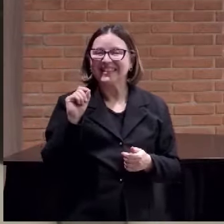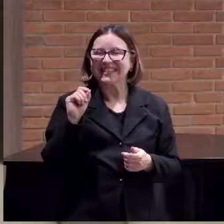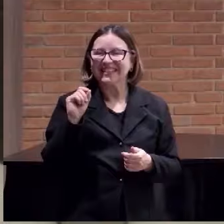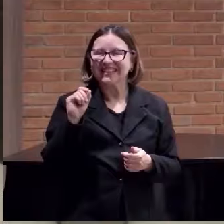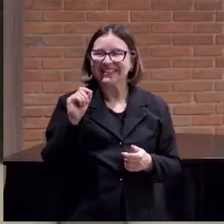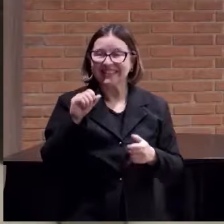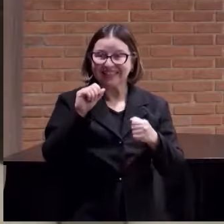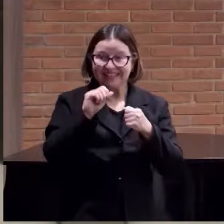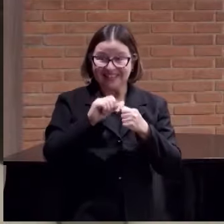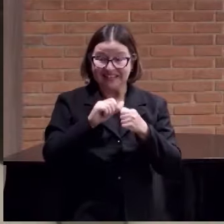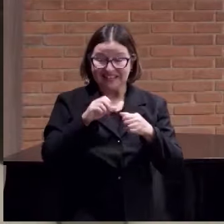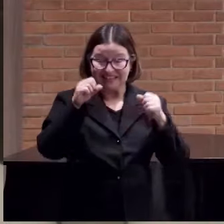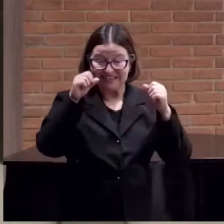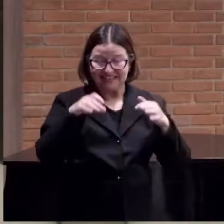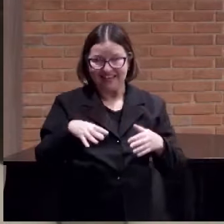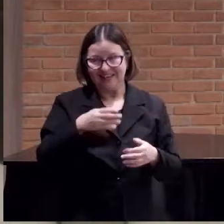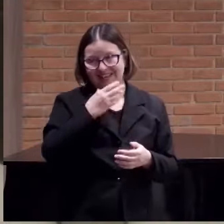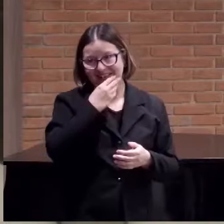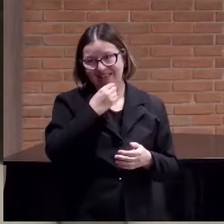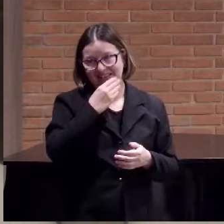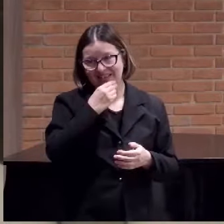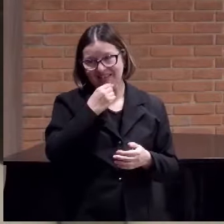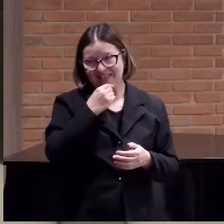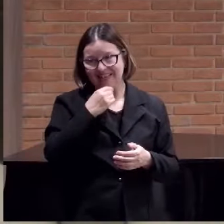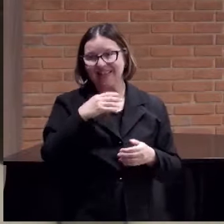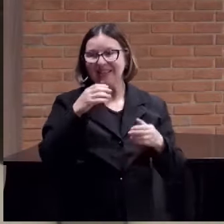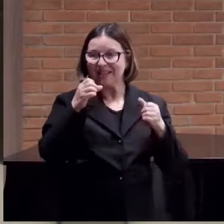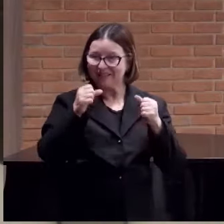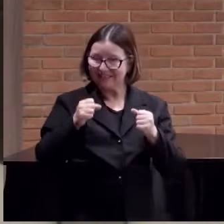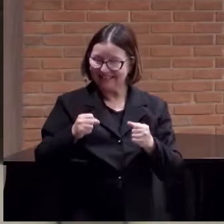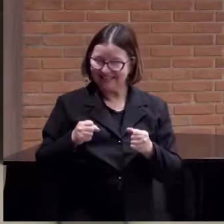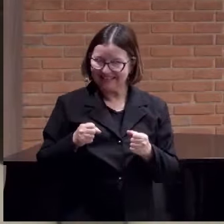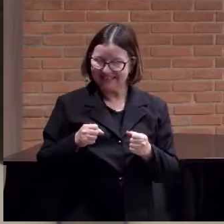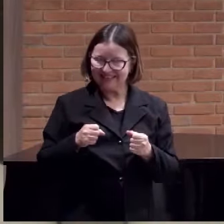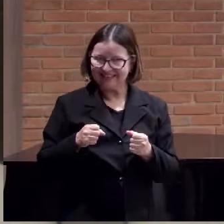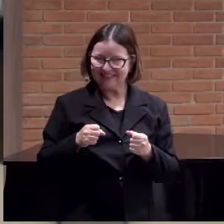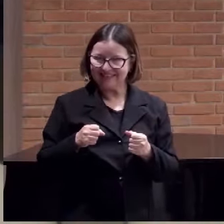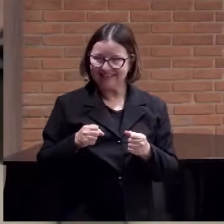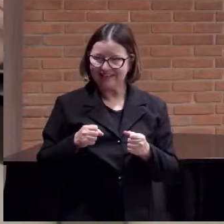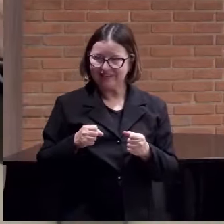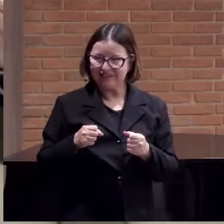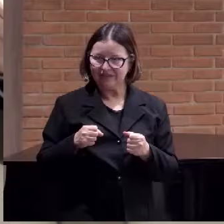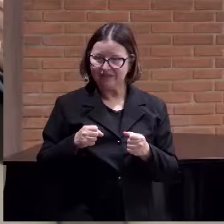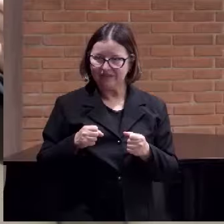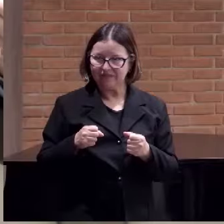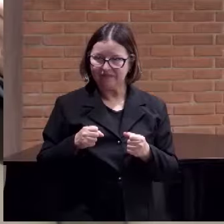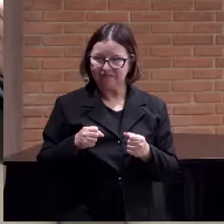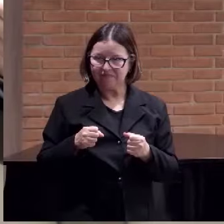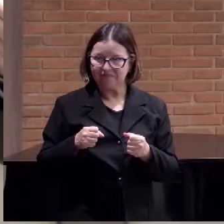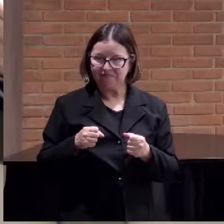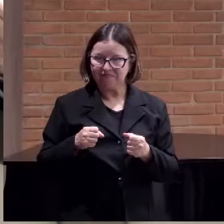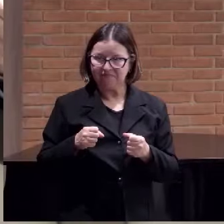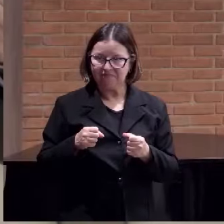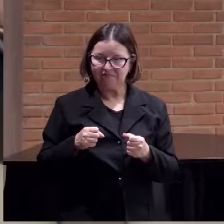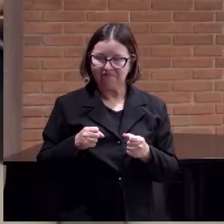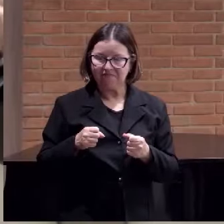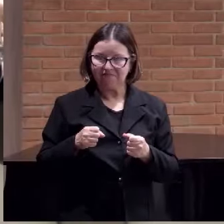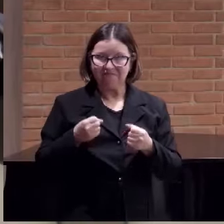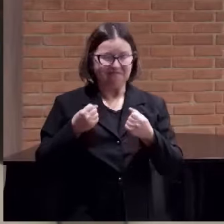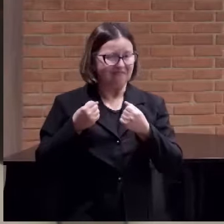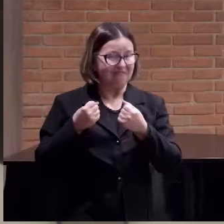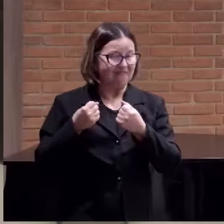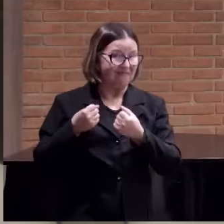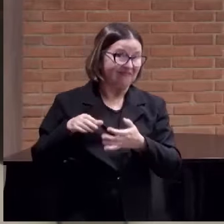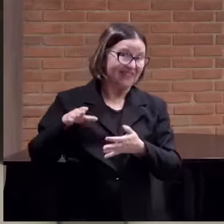criar um homem que poderia não querer Deus, mas